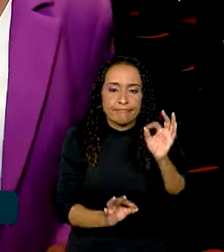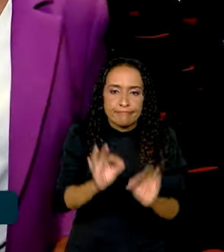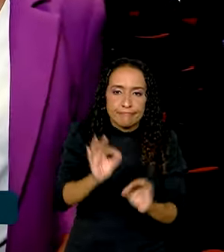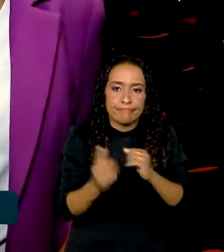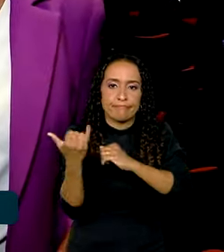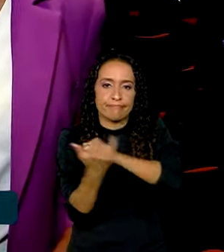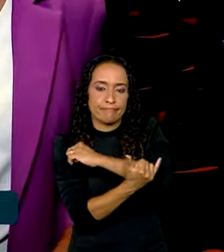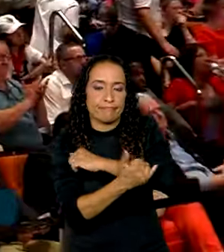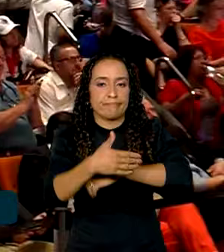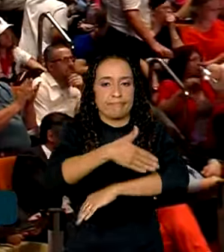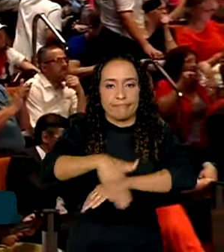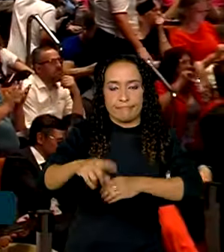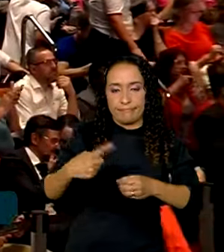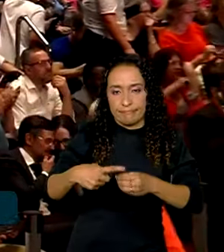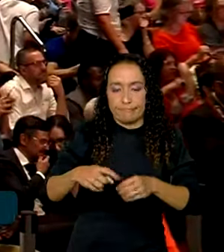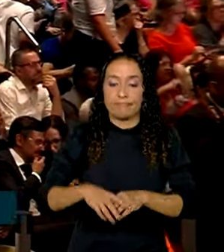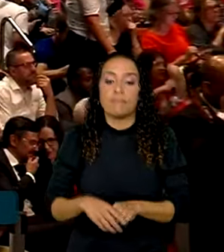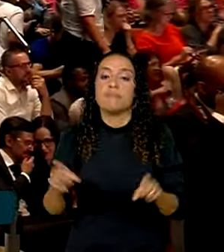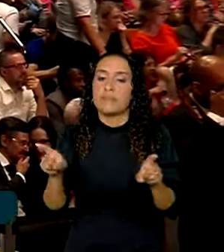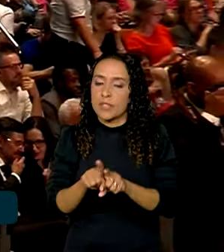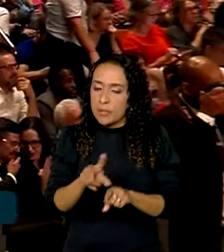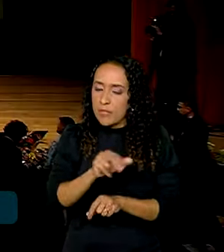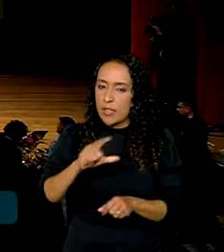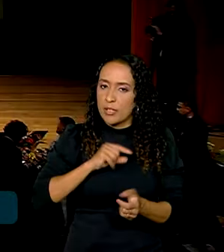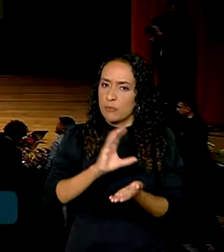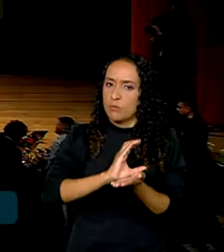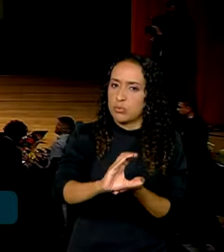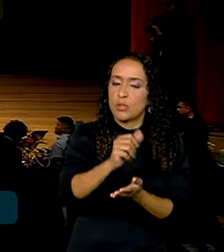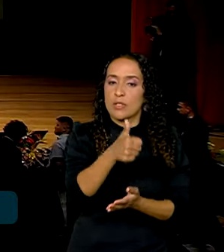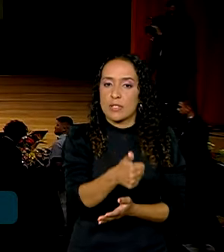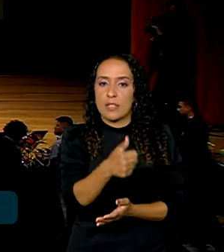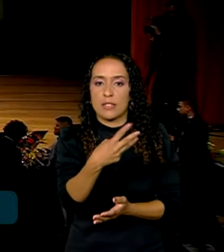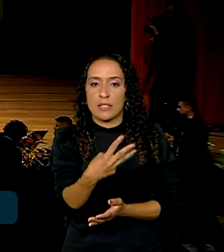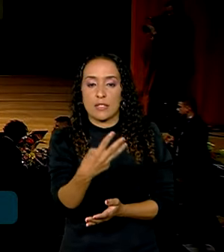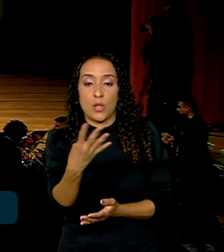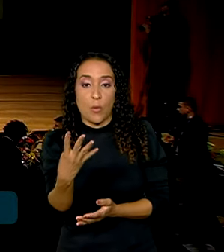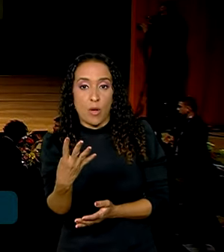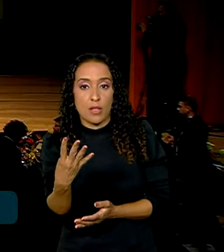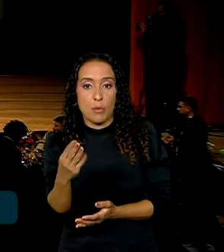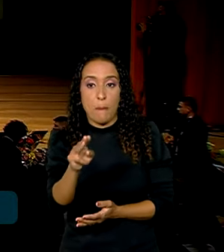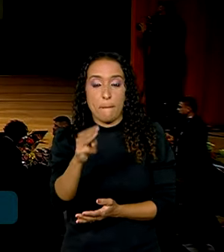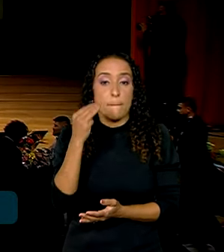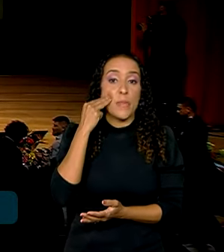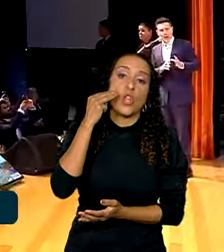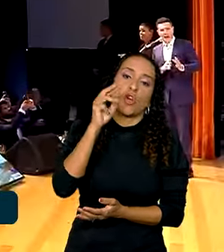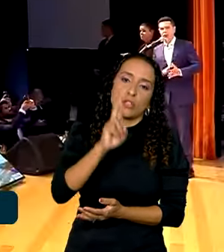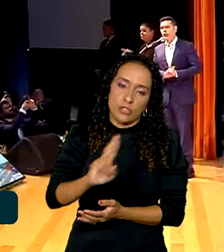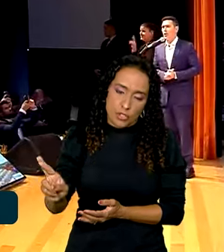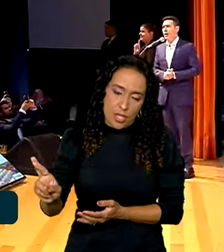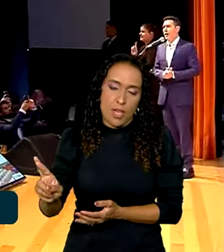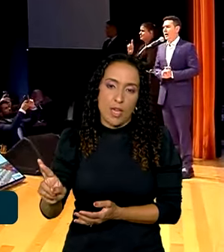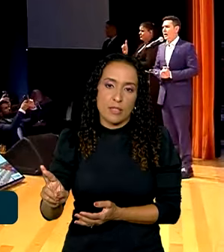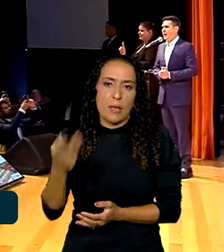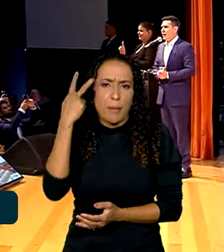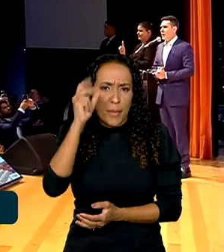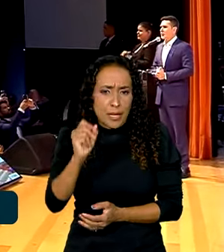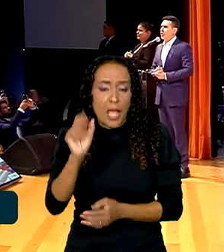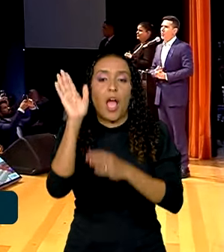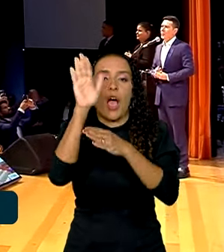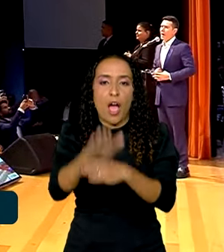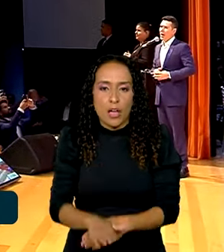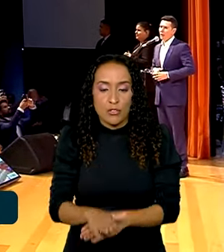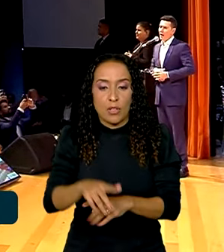infraestrutura urbana. Também haverá o repasse de 134 milhões de reais para auxiliar